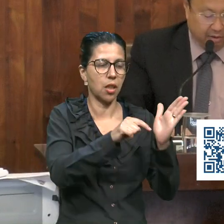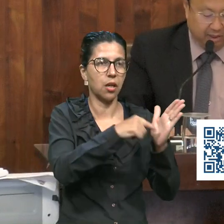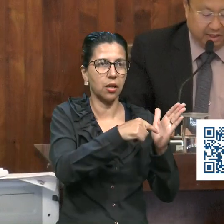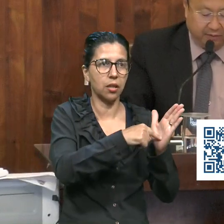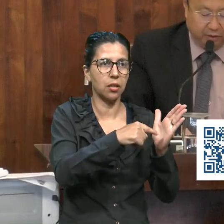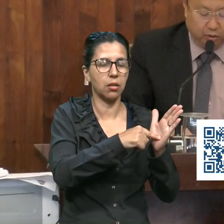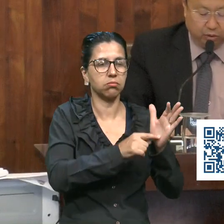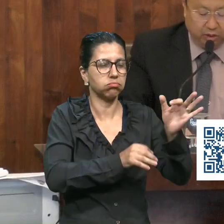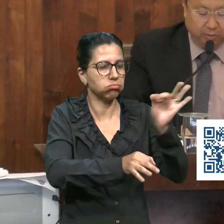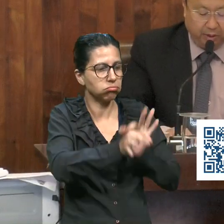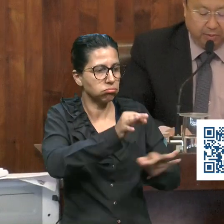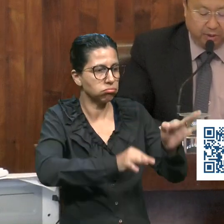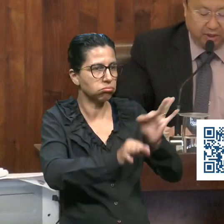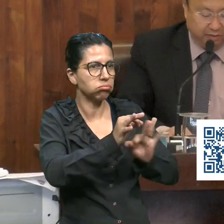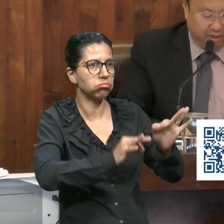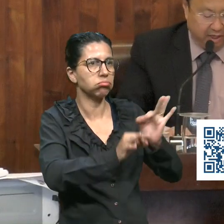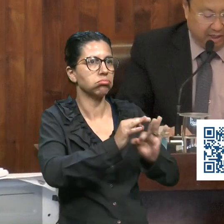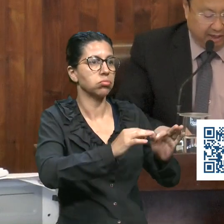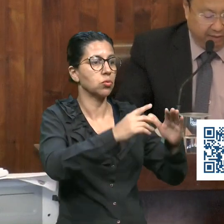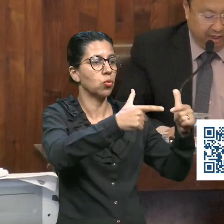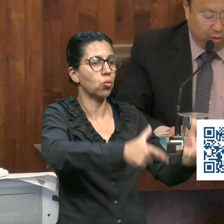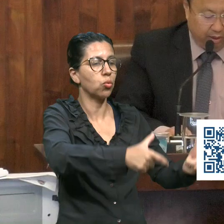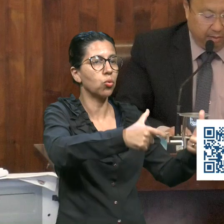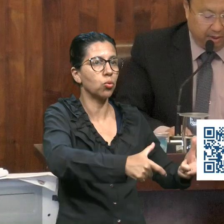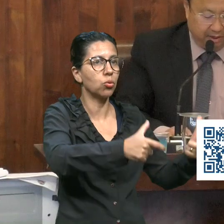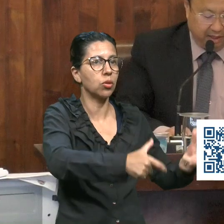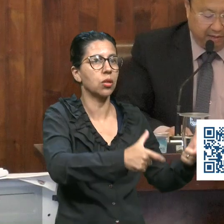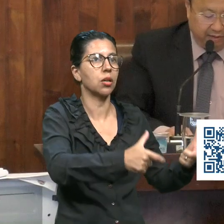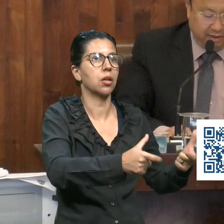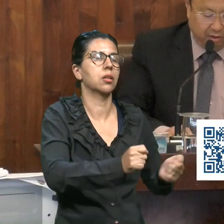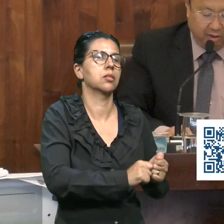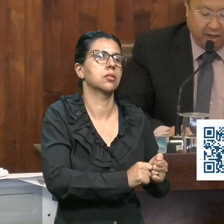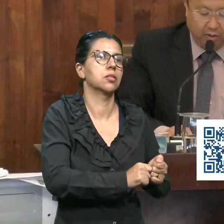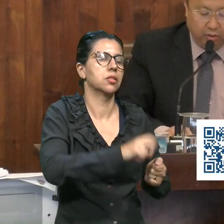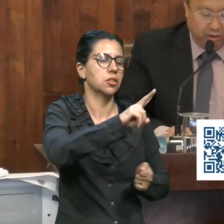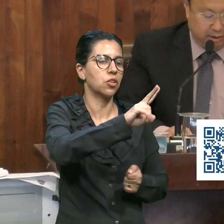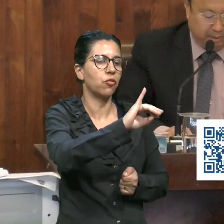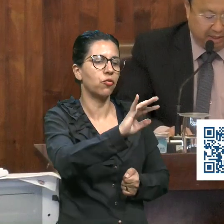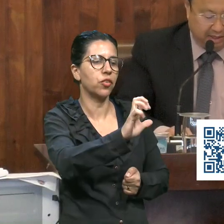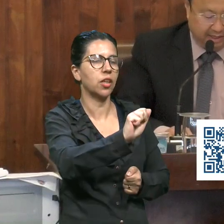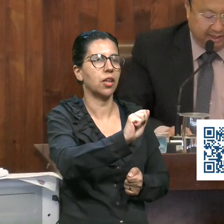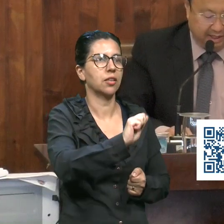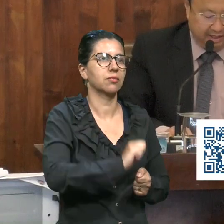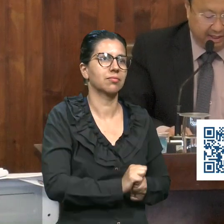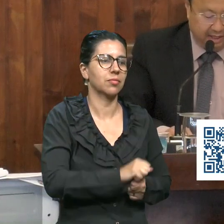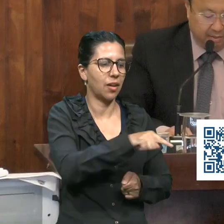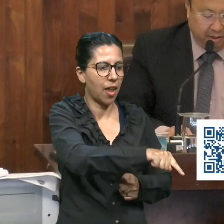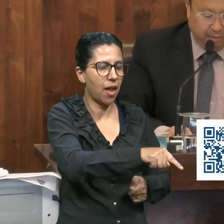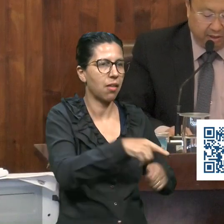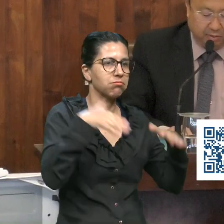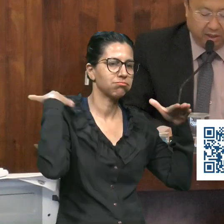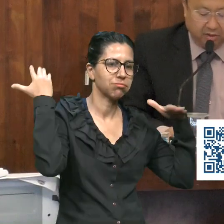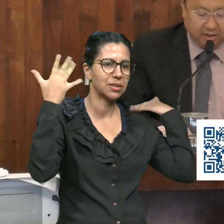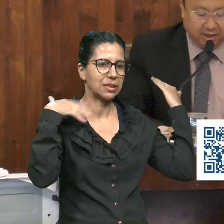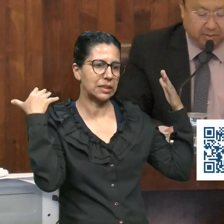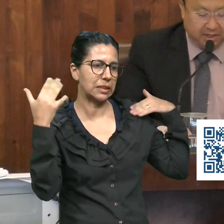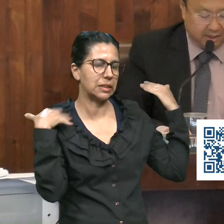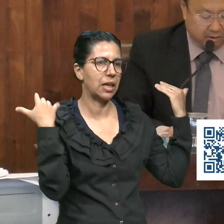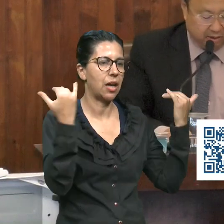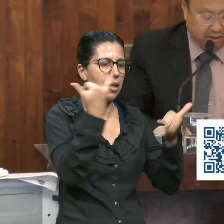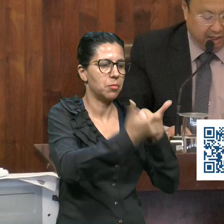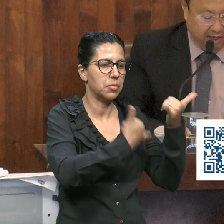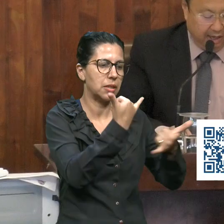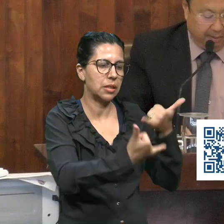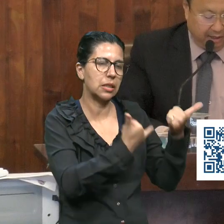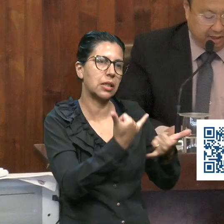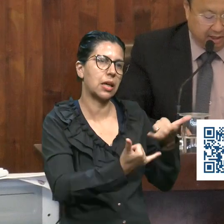realizar melhorias na infraestrutura do poliesportivo da Vila Coimbra, tendo em vista que o local é o único espaço de lazer e entretenimento para os moradores das